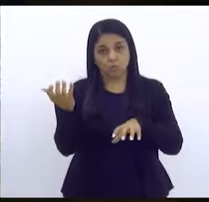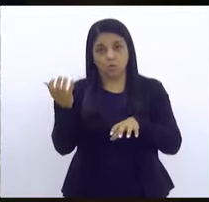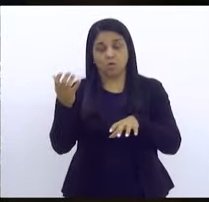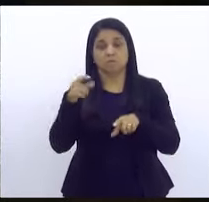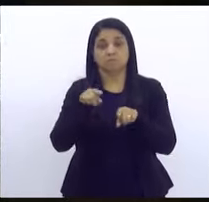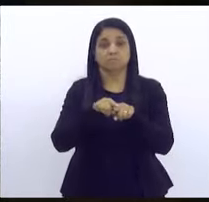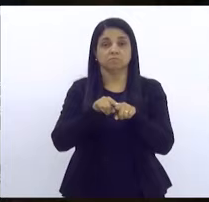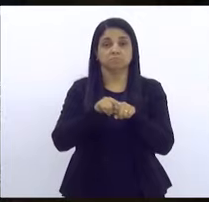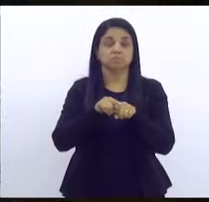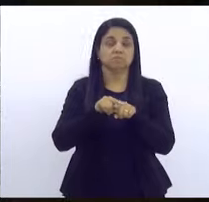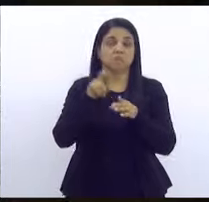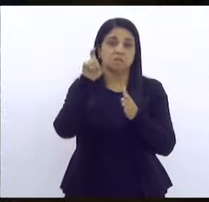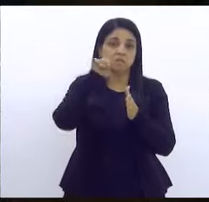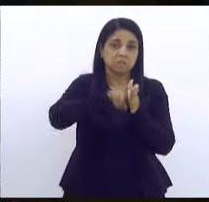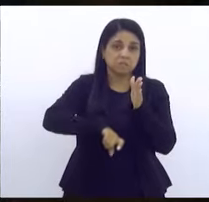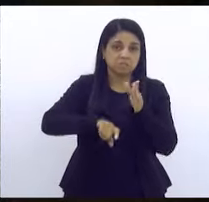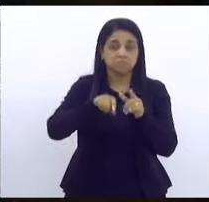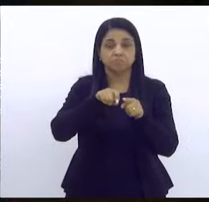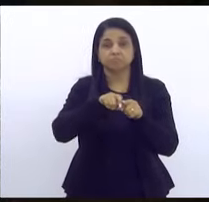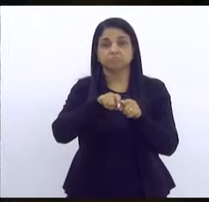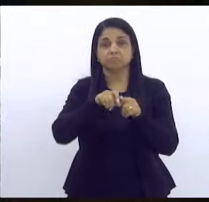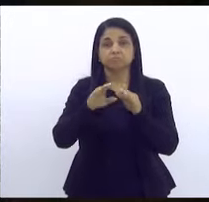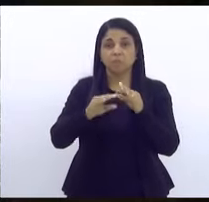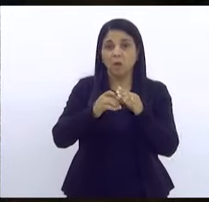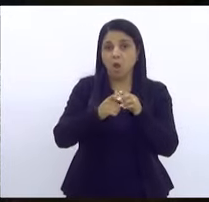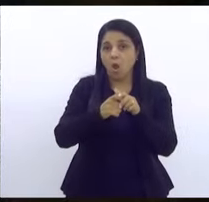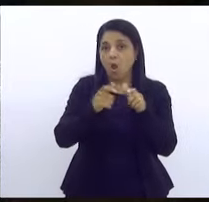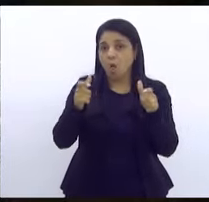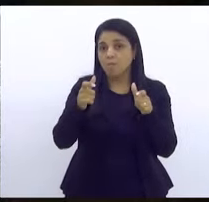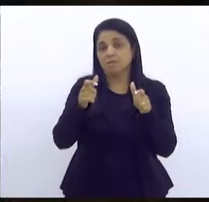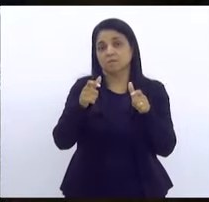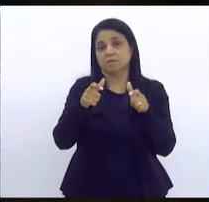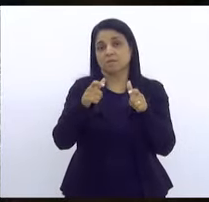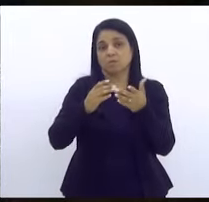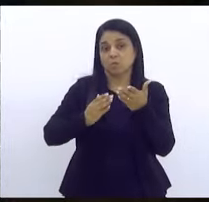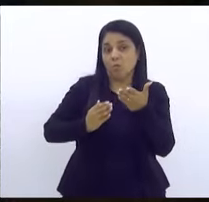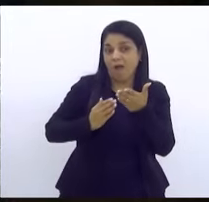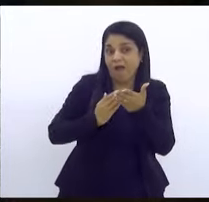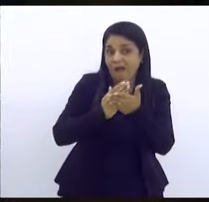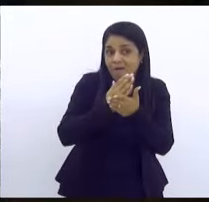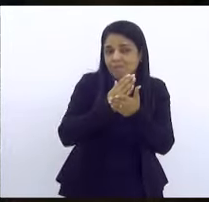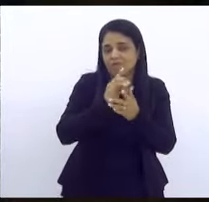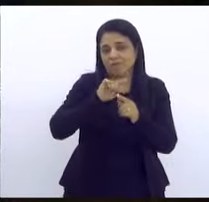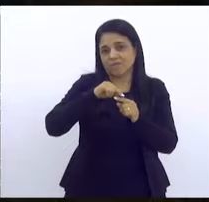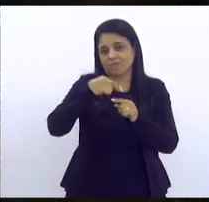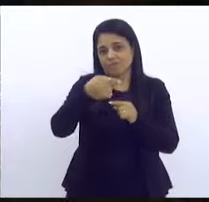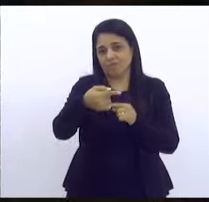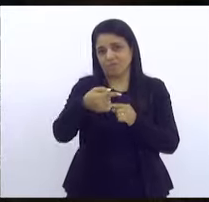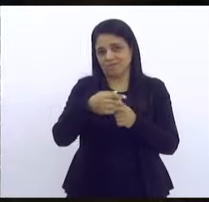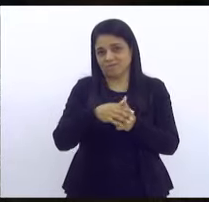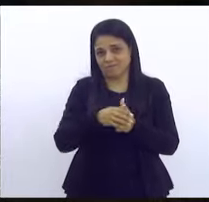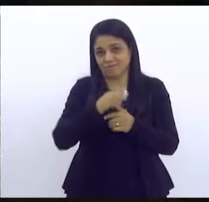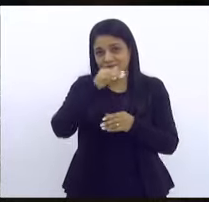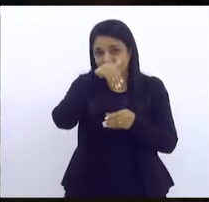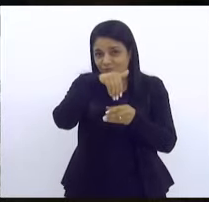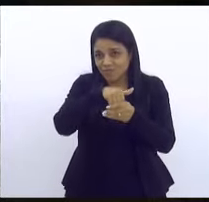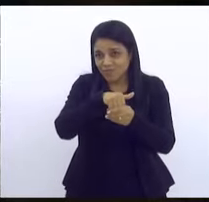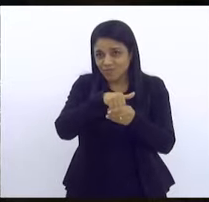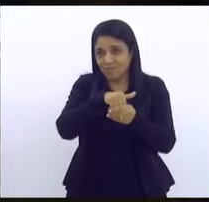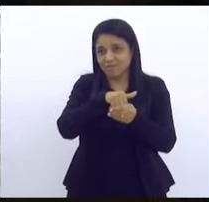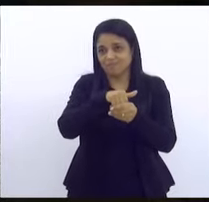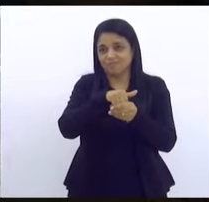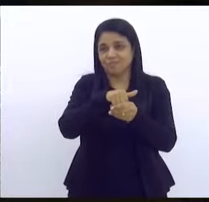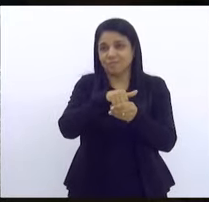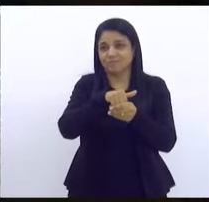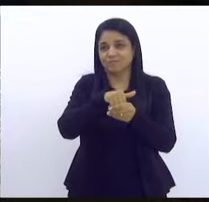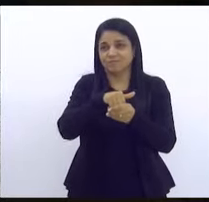reforma tributária que vai aumentar, é quando for aprovado isso. É quando for votado isso.